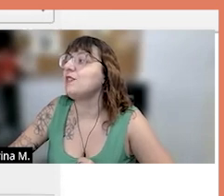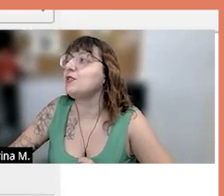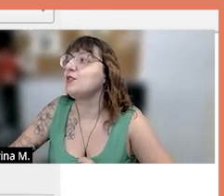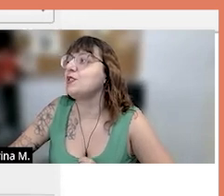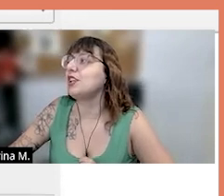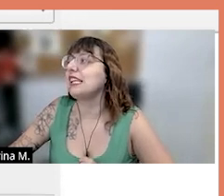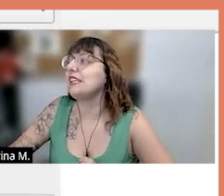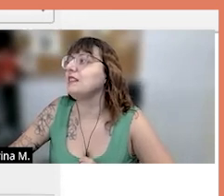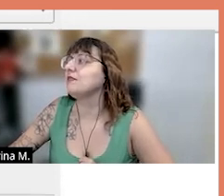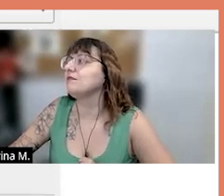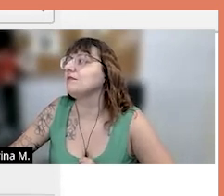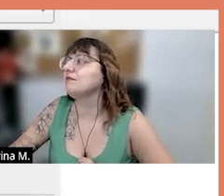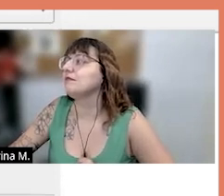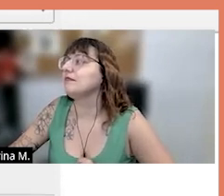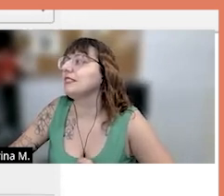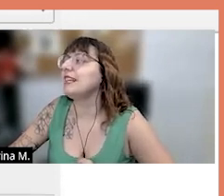E aí eu vou dividir em